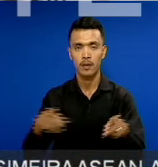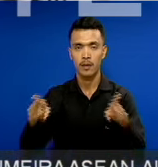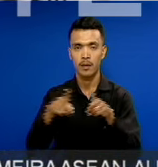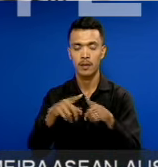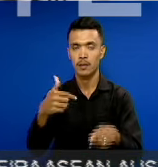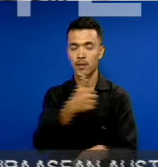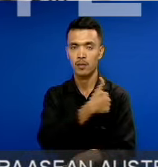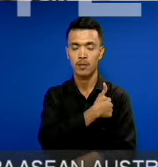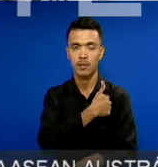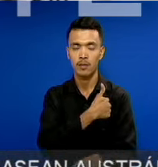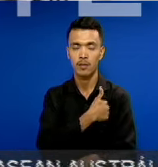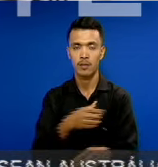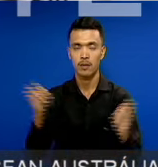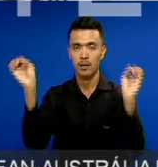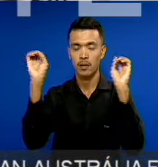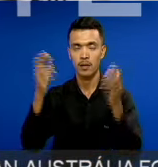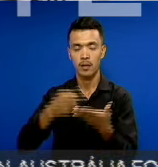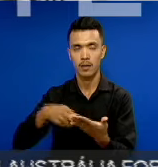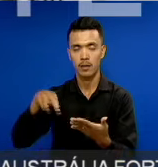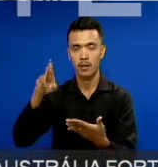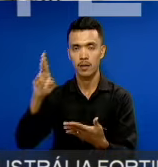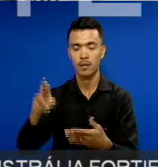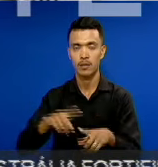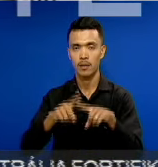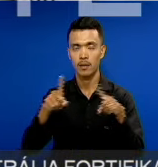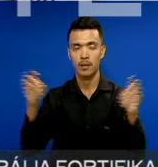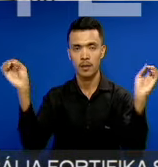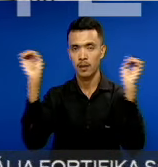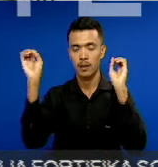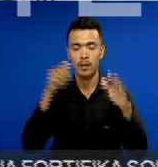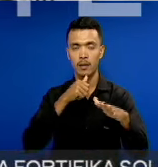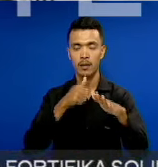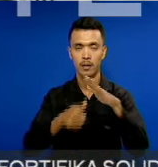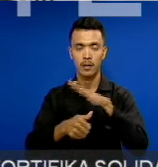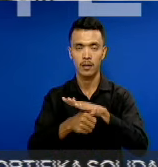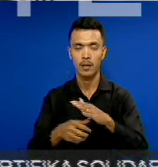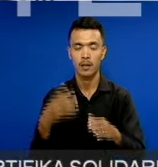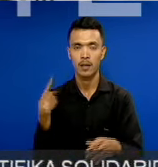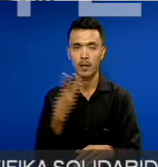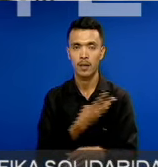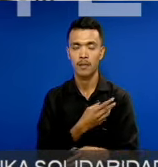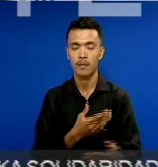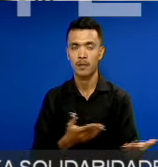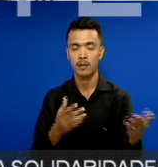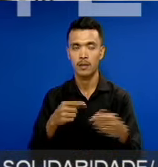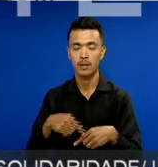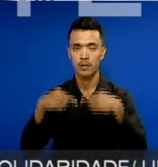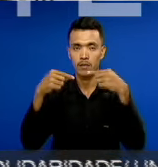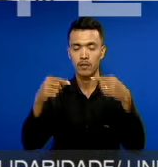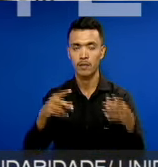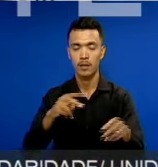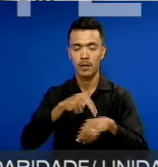Coca-Cola, e na latamia documentação, mas ebe nela os contrabando, né, normalmente, a misa e a la submissão ba documentação ba nacional,